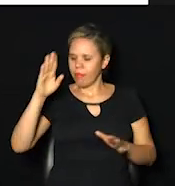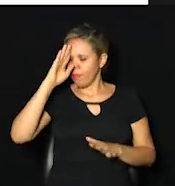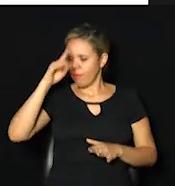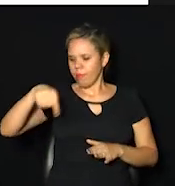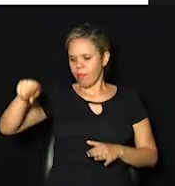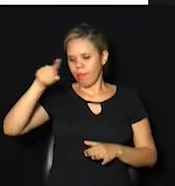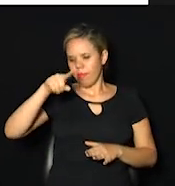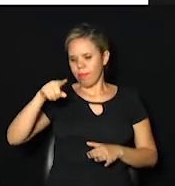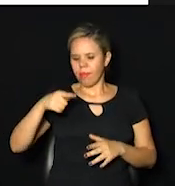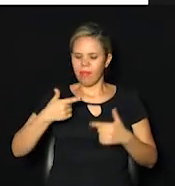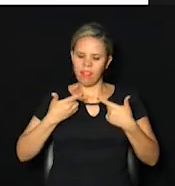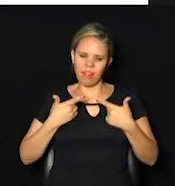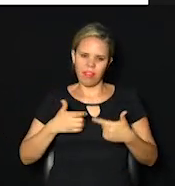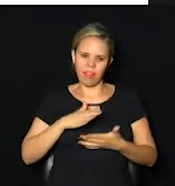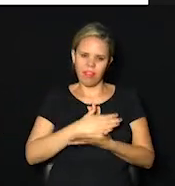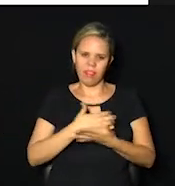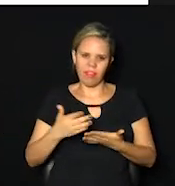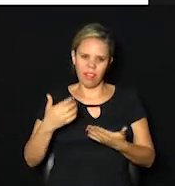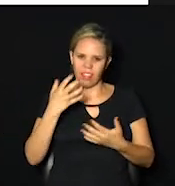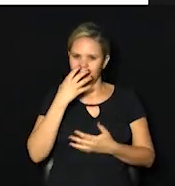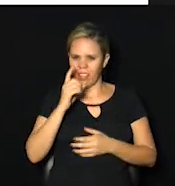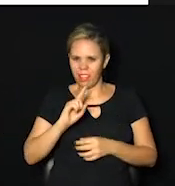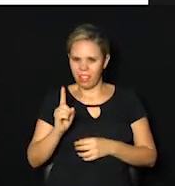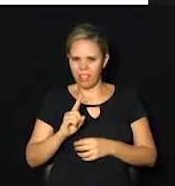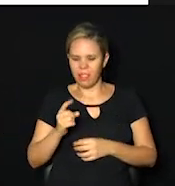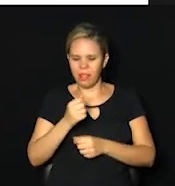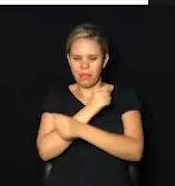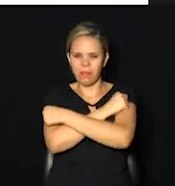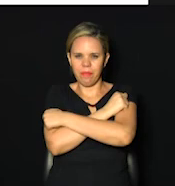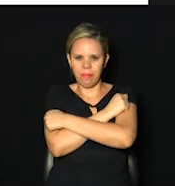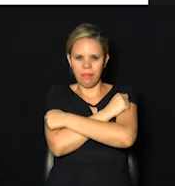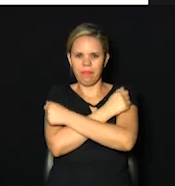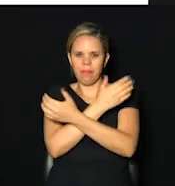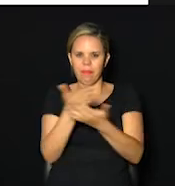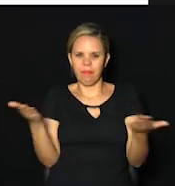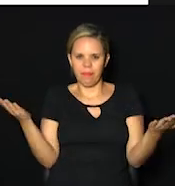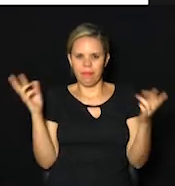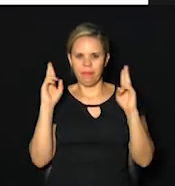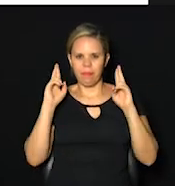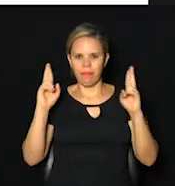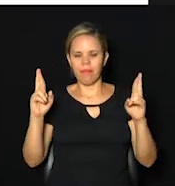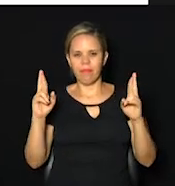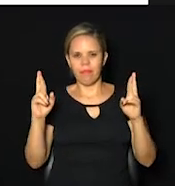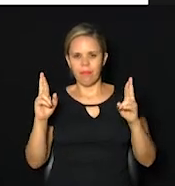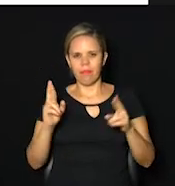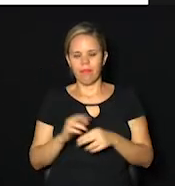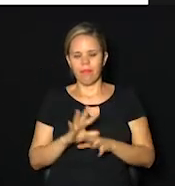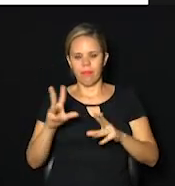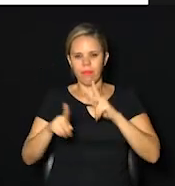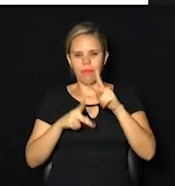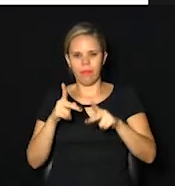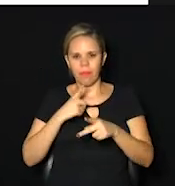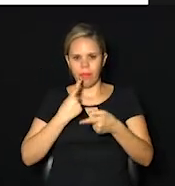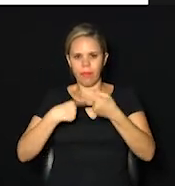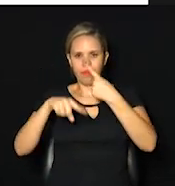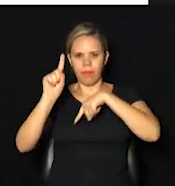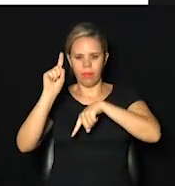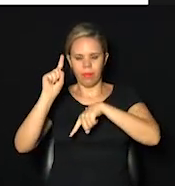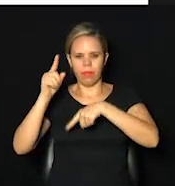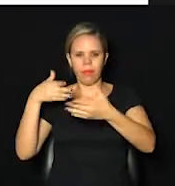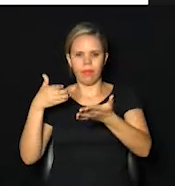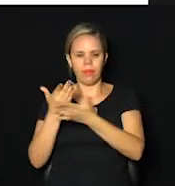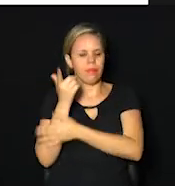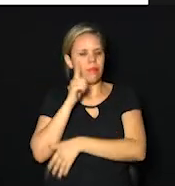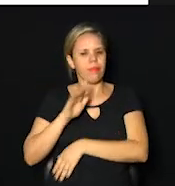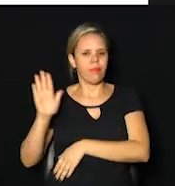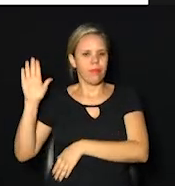não tenham ficado chateados com o cachorrinho, tá bom? Um grande abraço a vocês. Espero que todo mundo tenha muito sucesso eleitoral e me contem